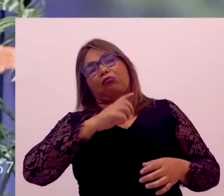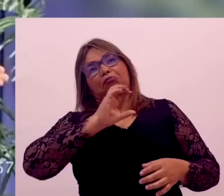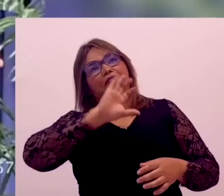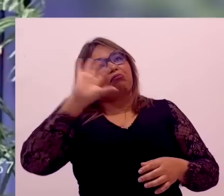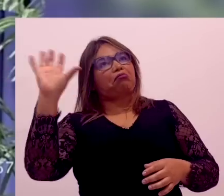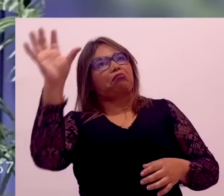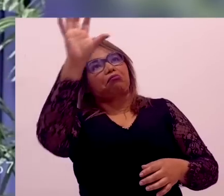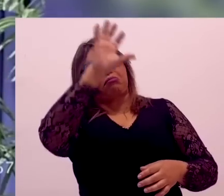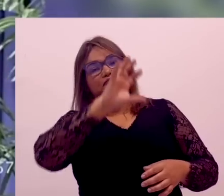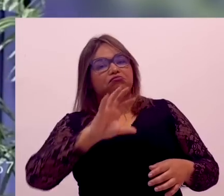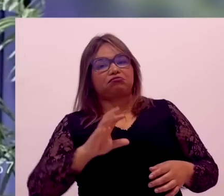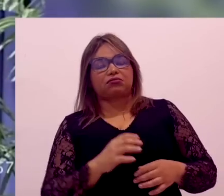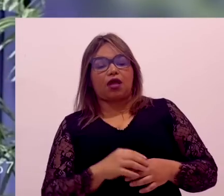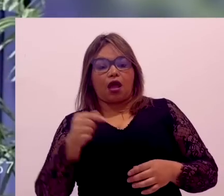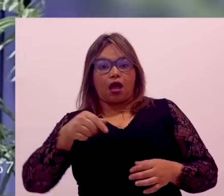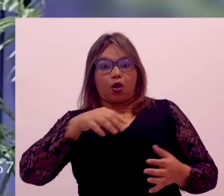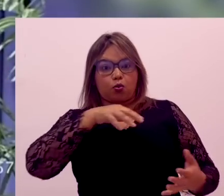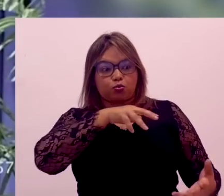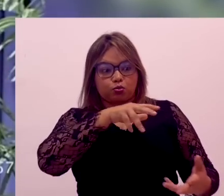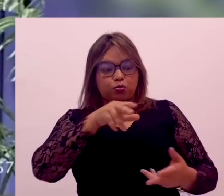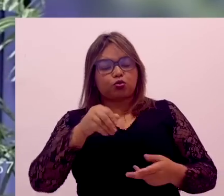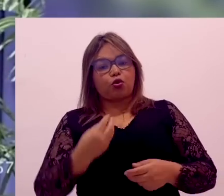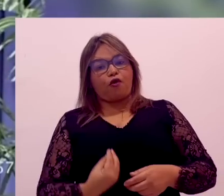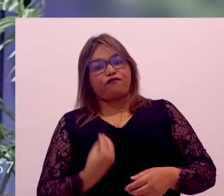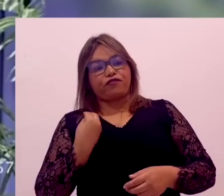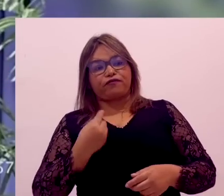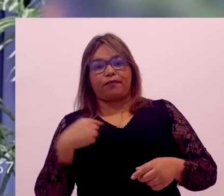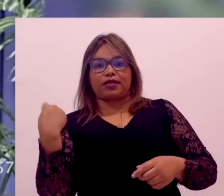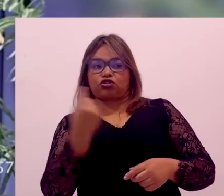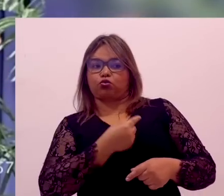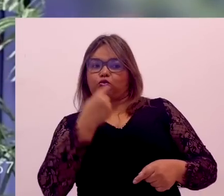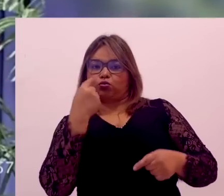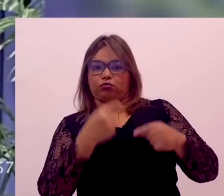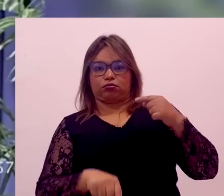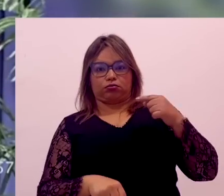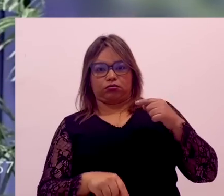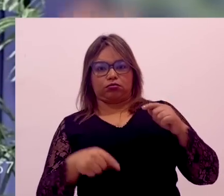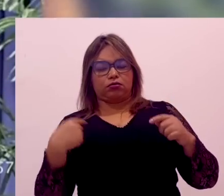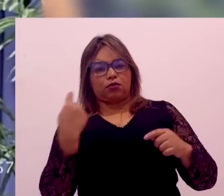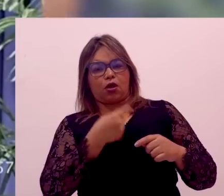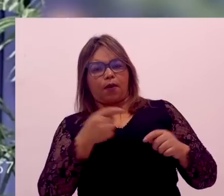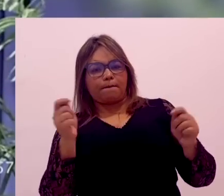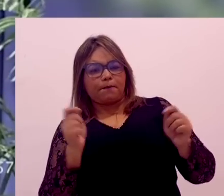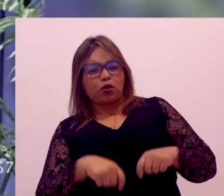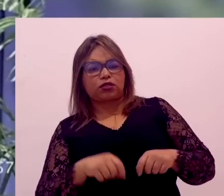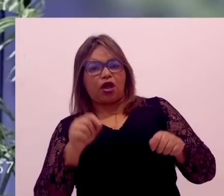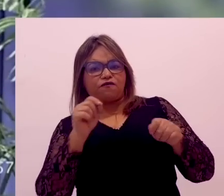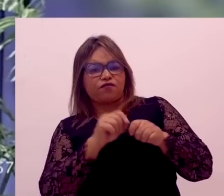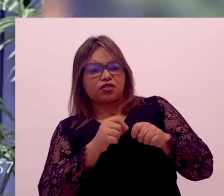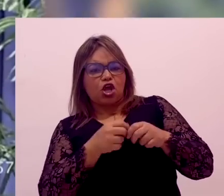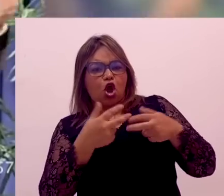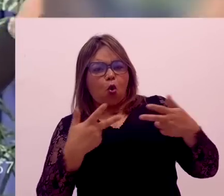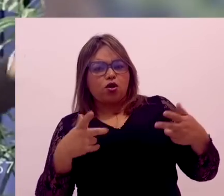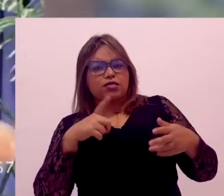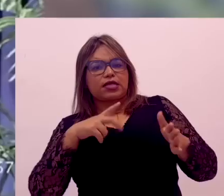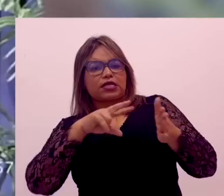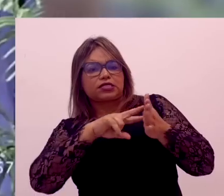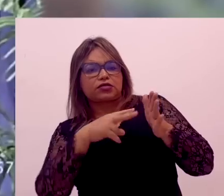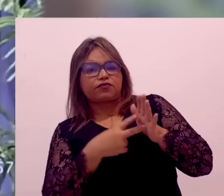mundo. E nós podemos fazer coisas, caso elas tenham símbolo ou não, porque, obviamente, um símbolo não significa